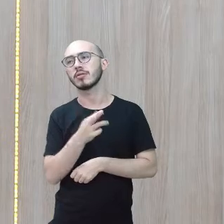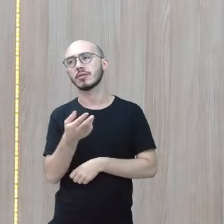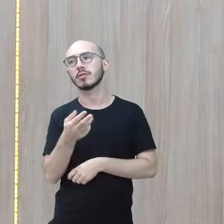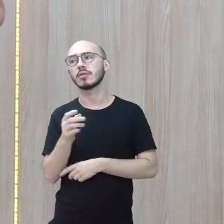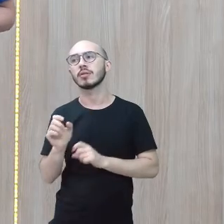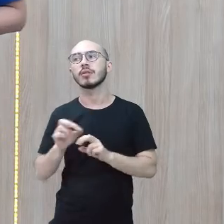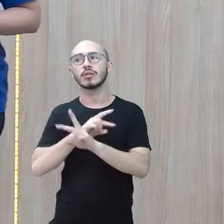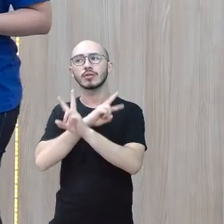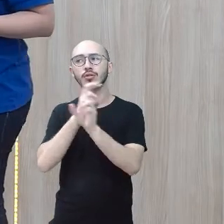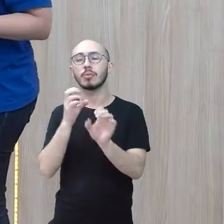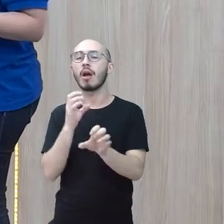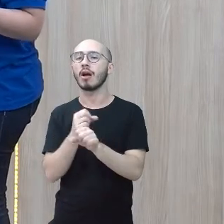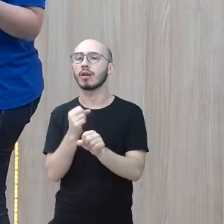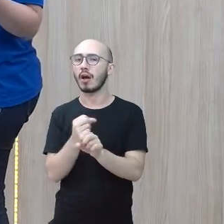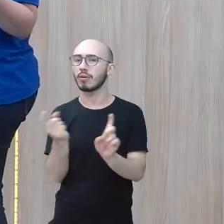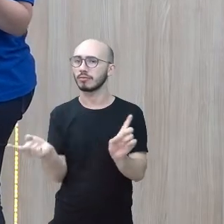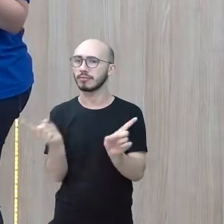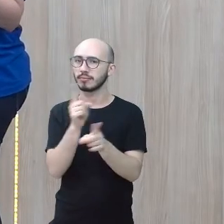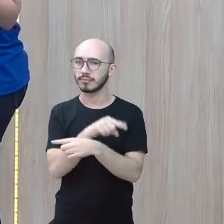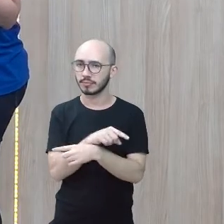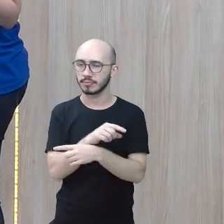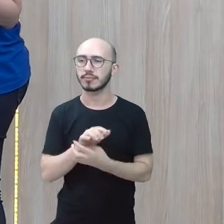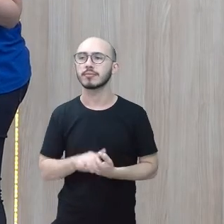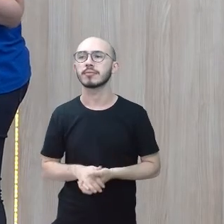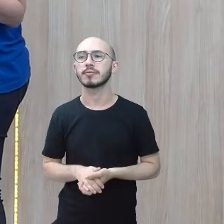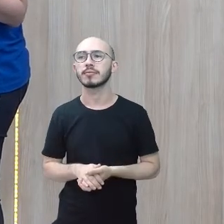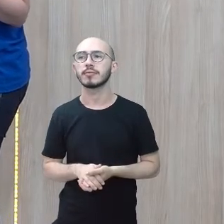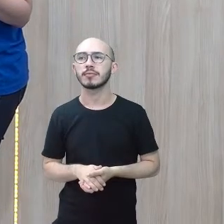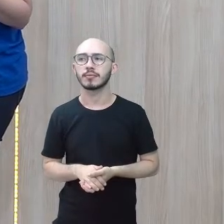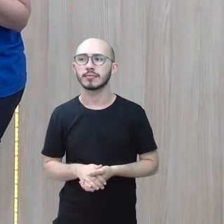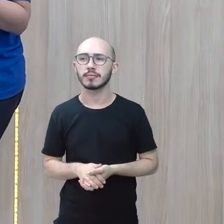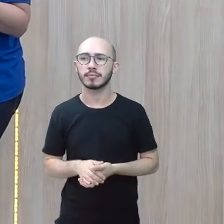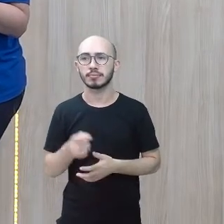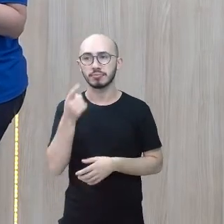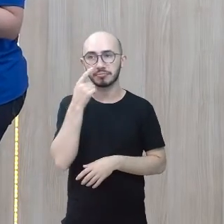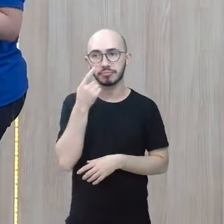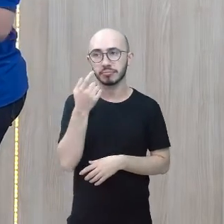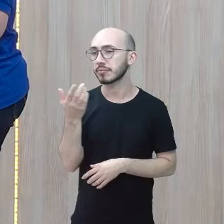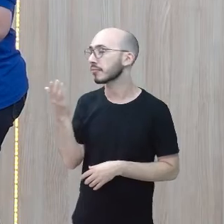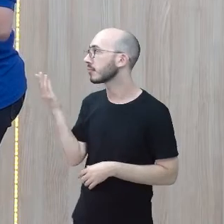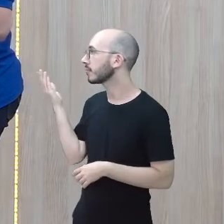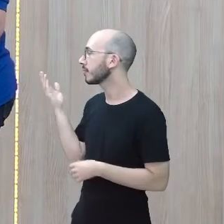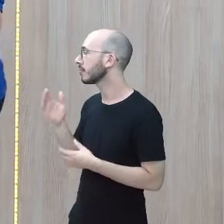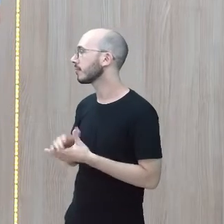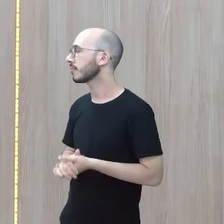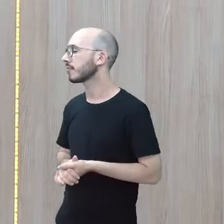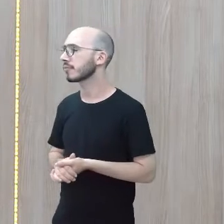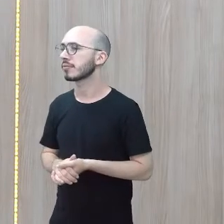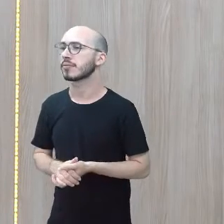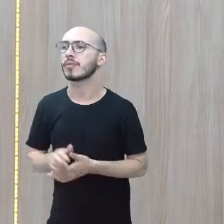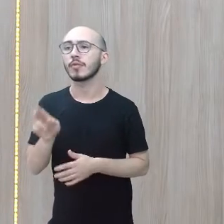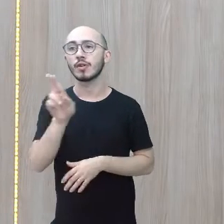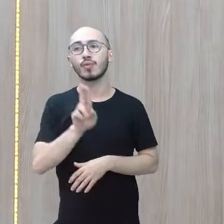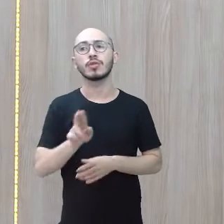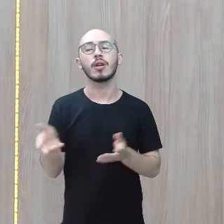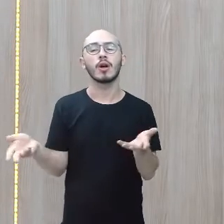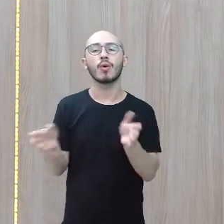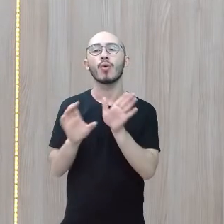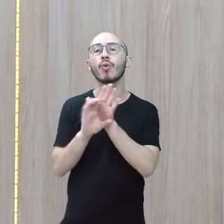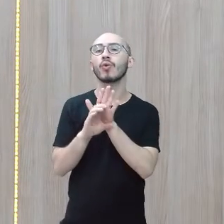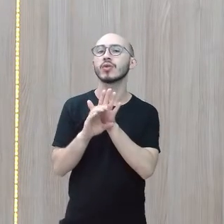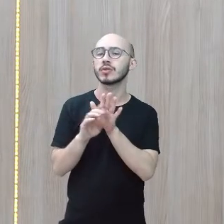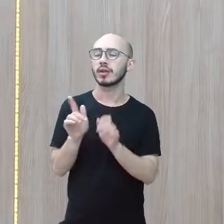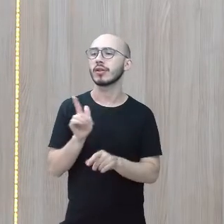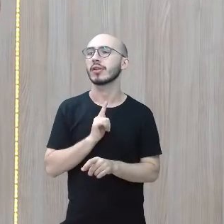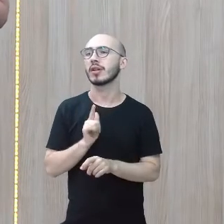ideia da operação inversa, tá bom? Então, deixa eu avançar para cá. Bom, utilizando agora o conceito, a